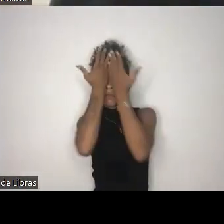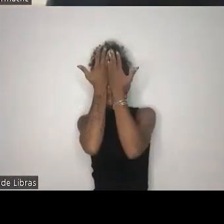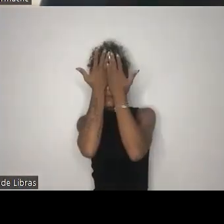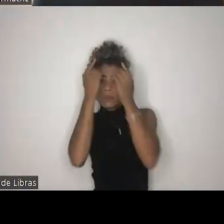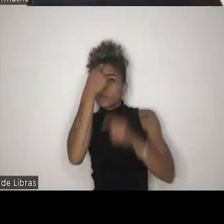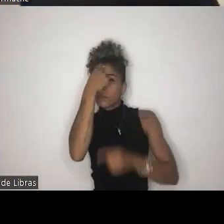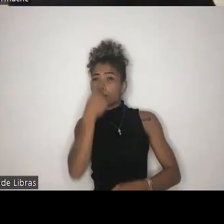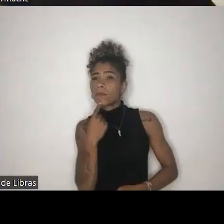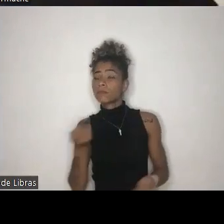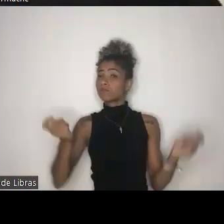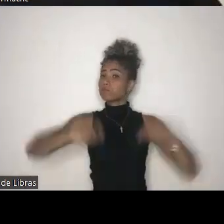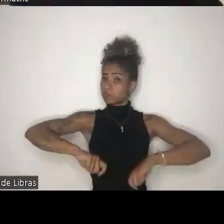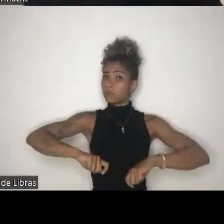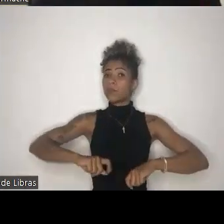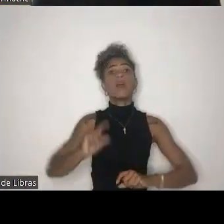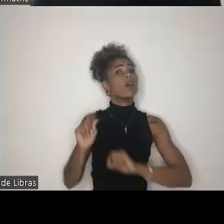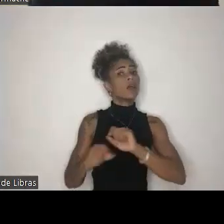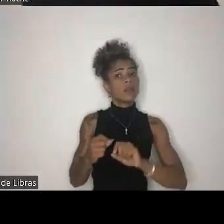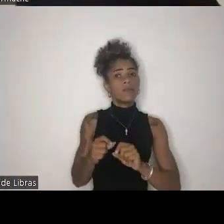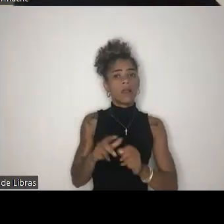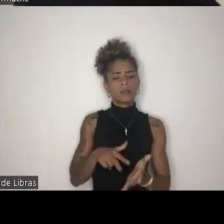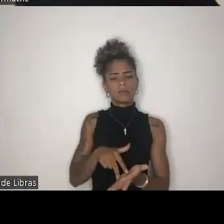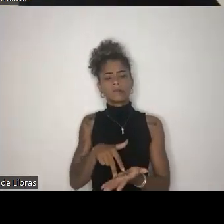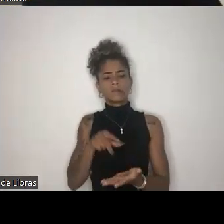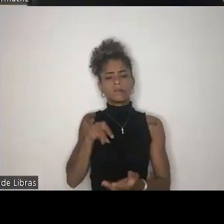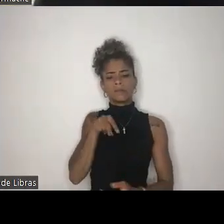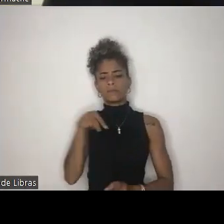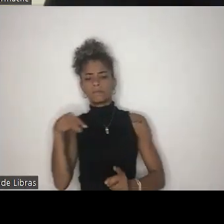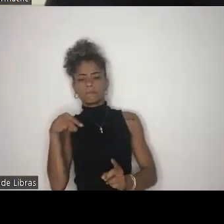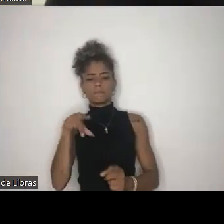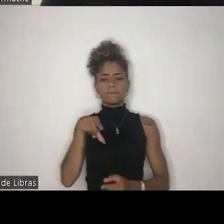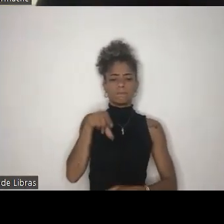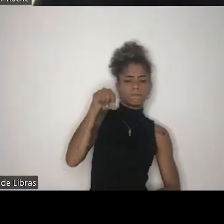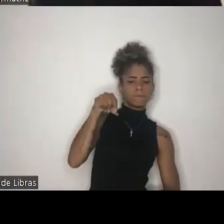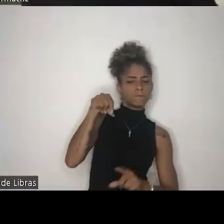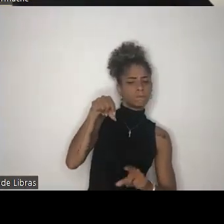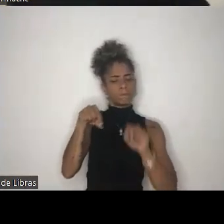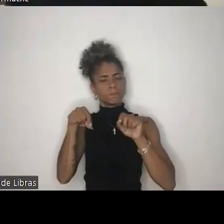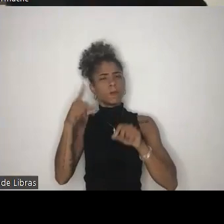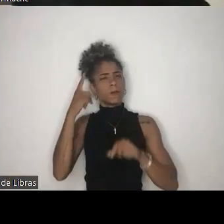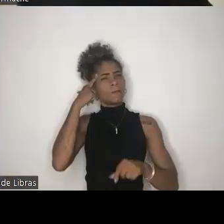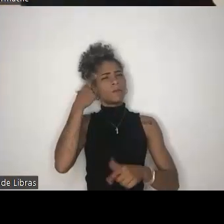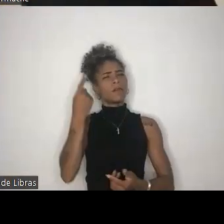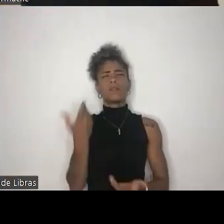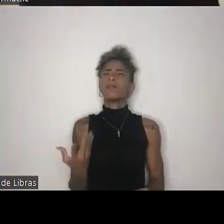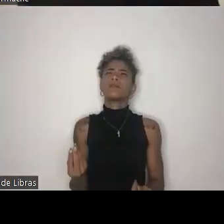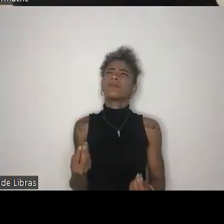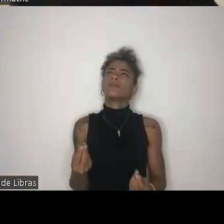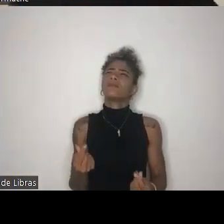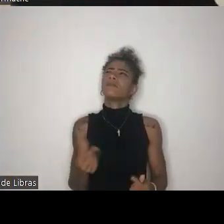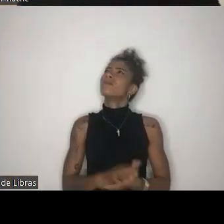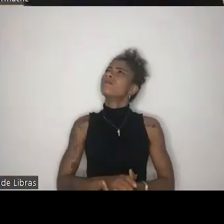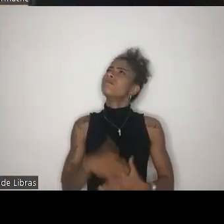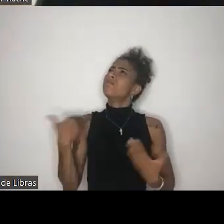possibilidades aonde a gente vai se posicionar em relação ao mundo e eu comecei a pensar pô mas essa Será que